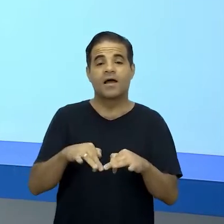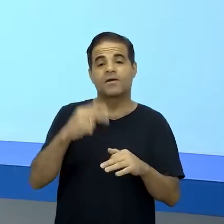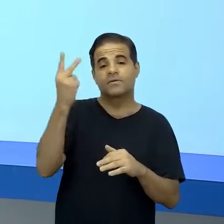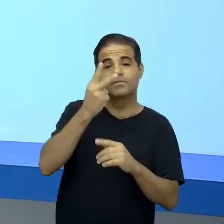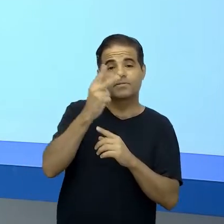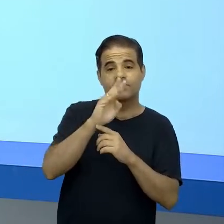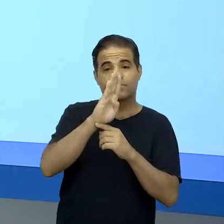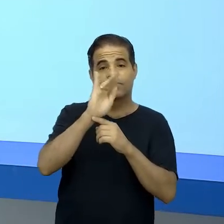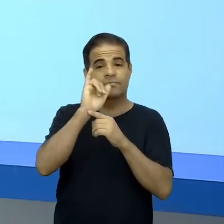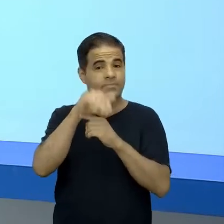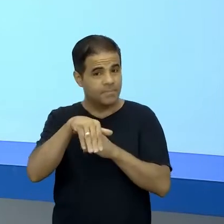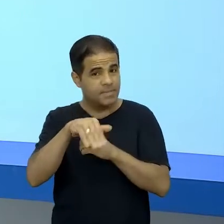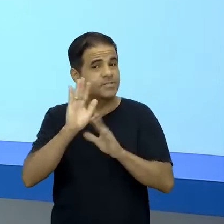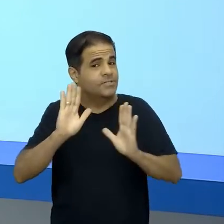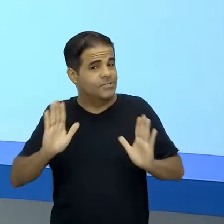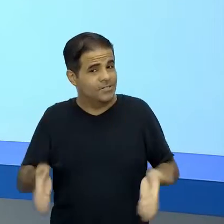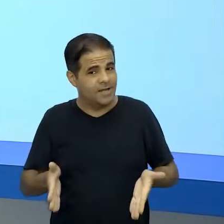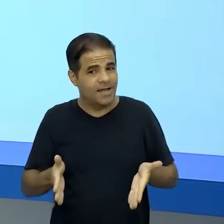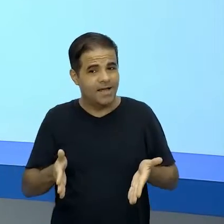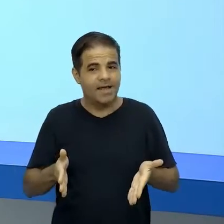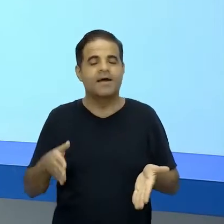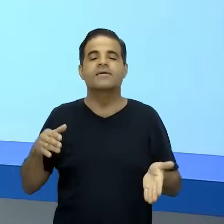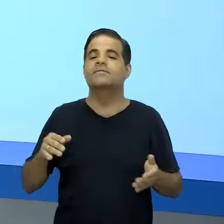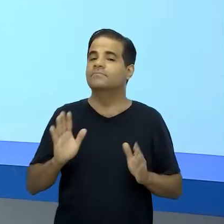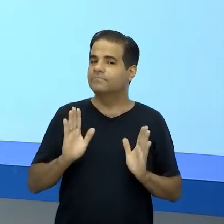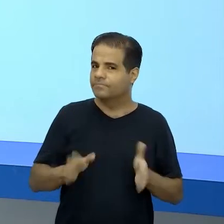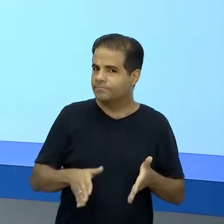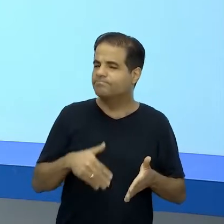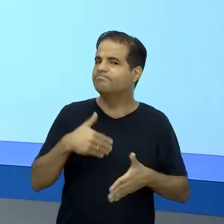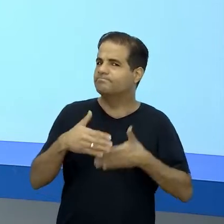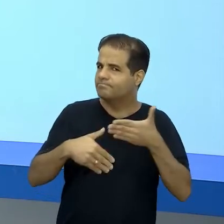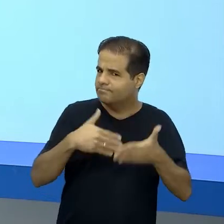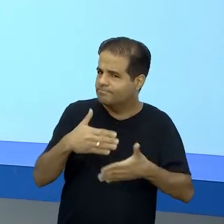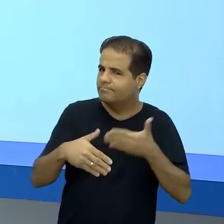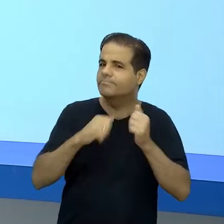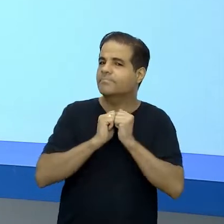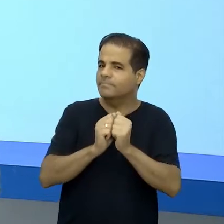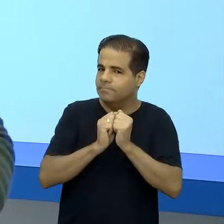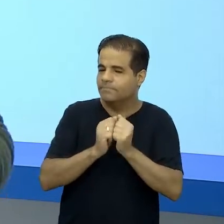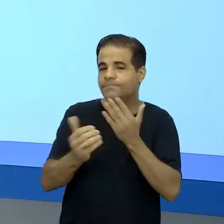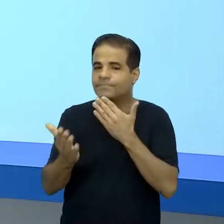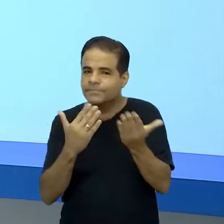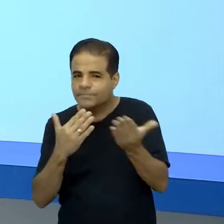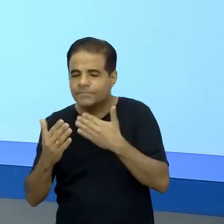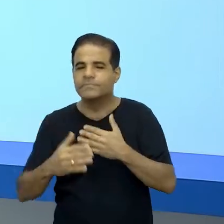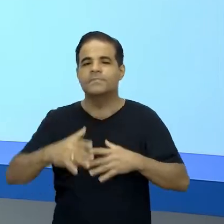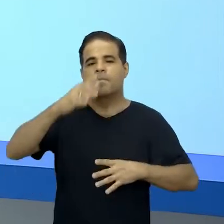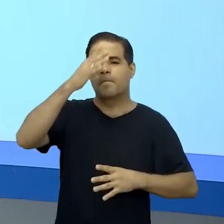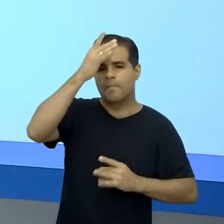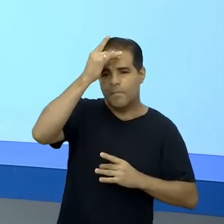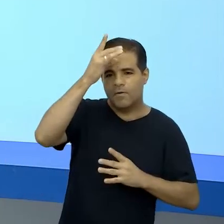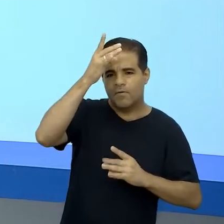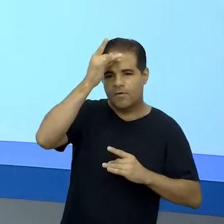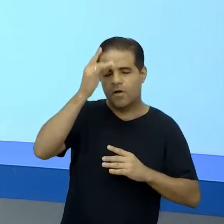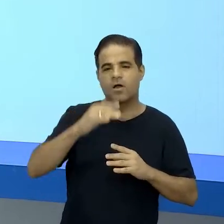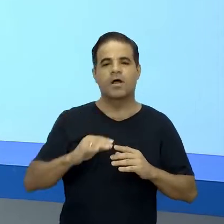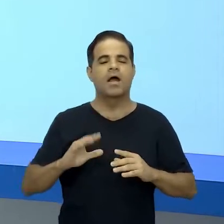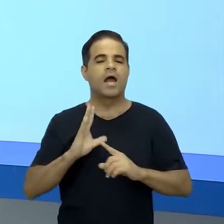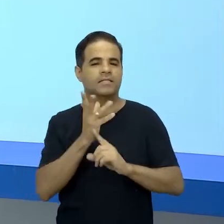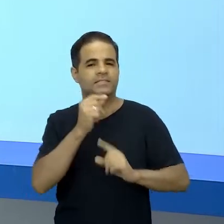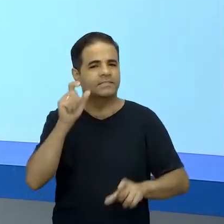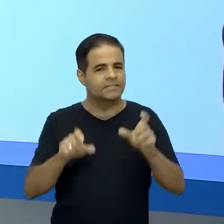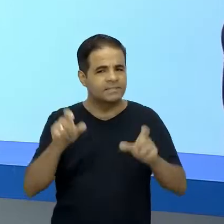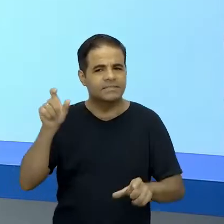segundo bimestre. Nós já estamos aí já há um tempinho juntos conversando sobre performance,